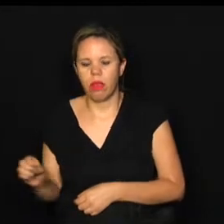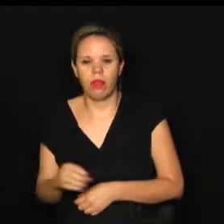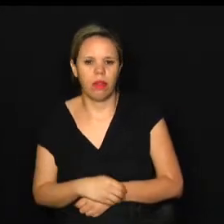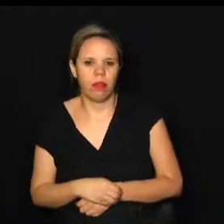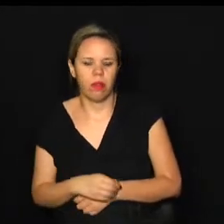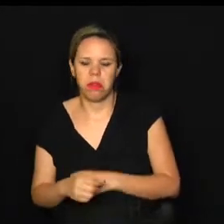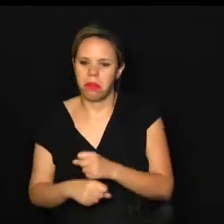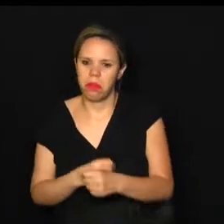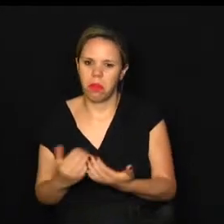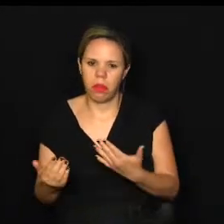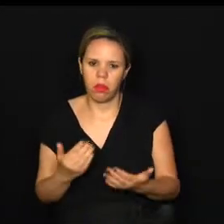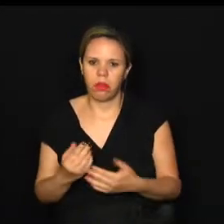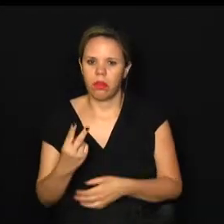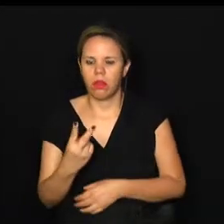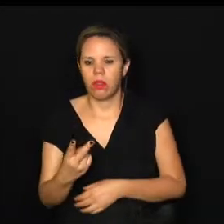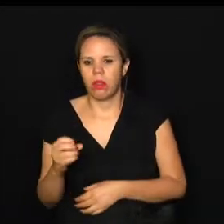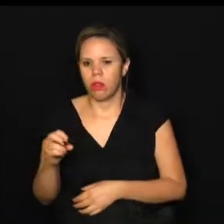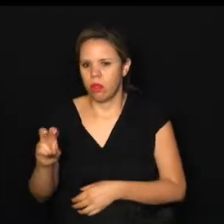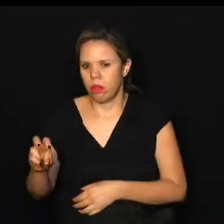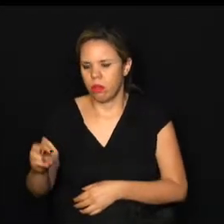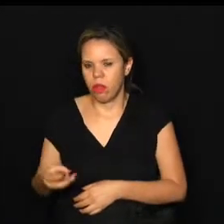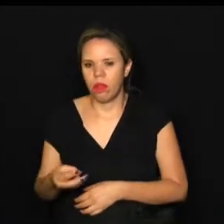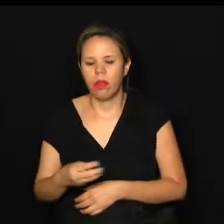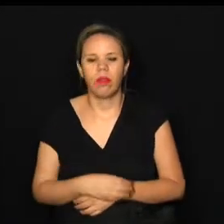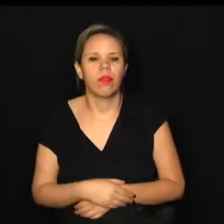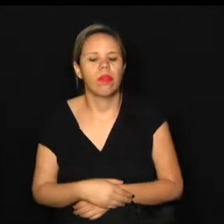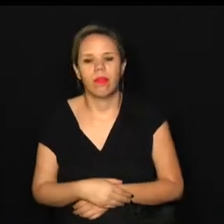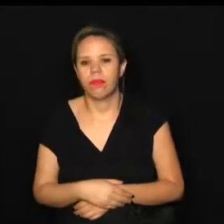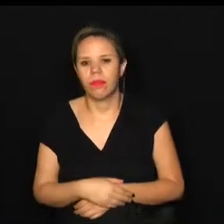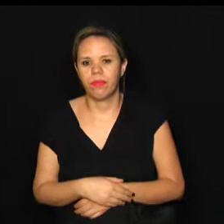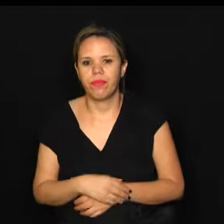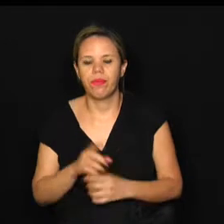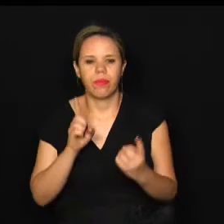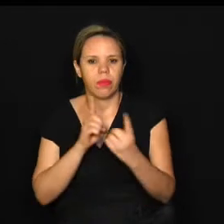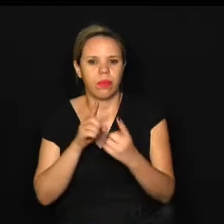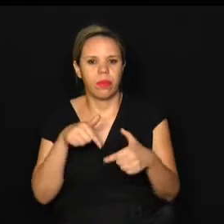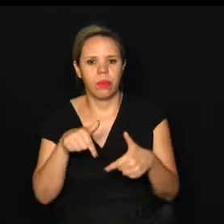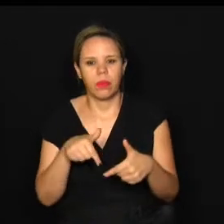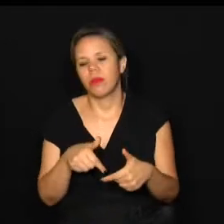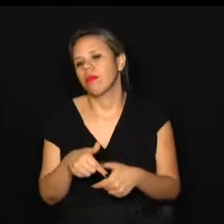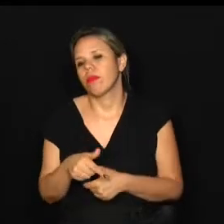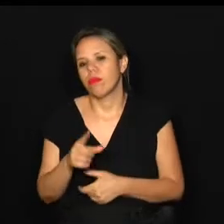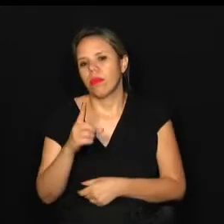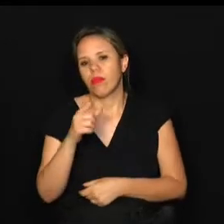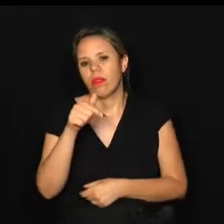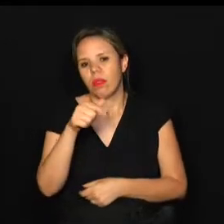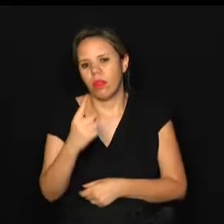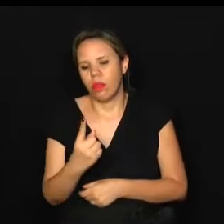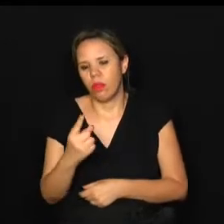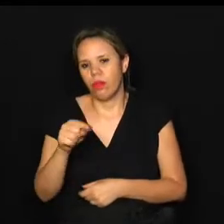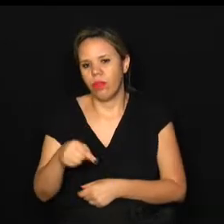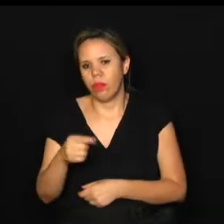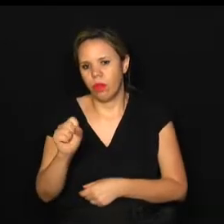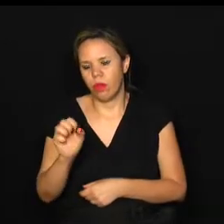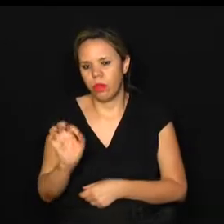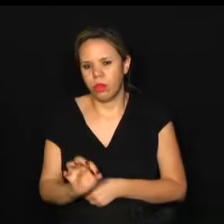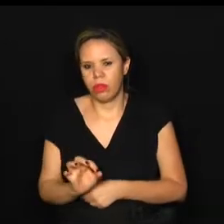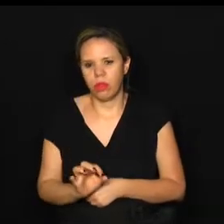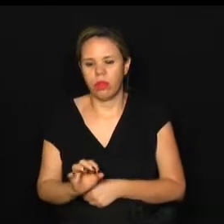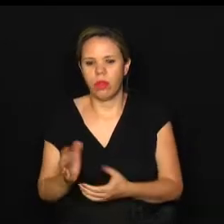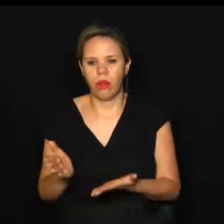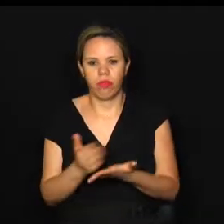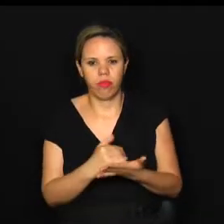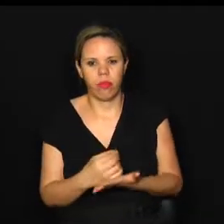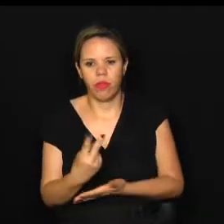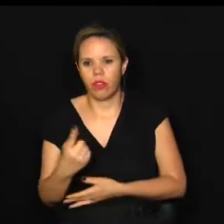ano de 205 milhões e 300. As receitas de serviço realizou 71,8%, foram arrecadados 21 milhões e